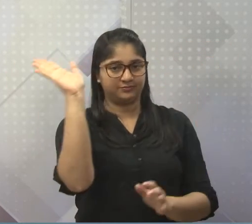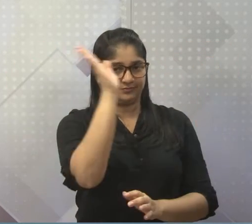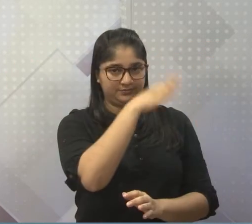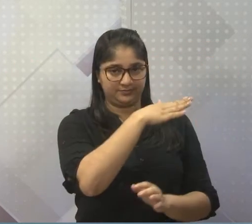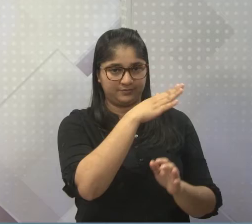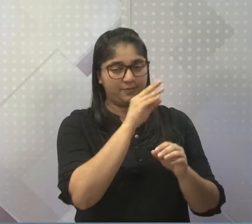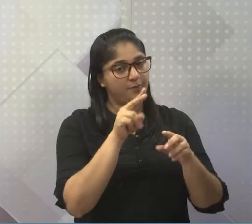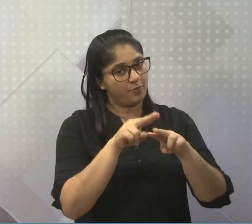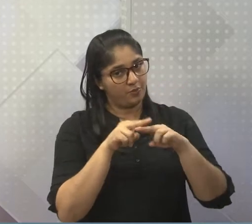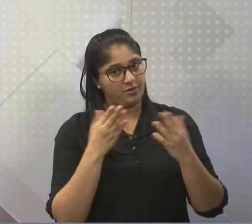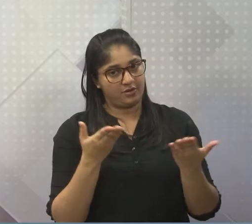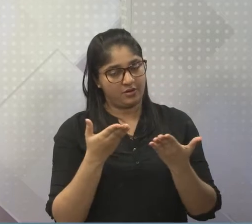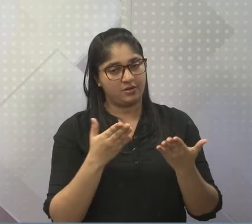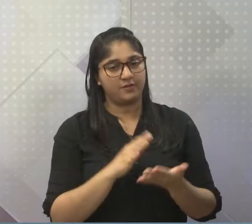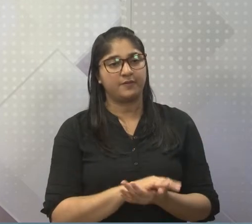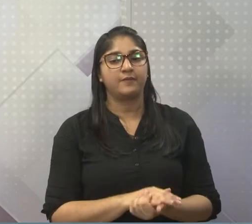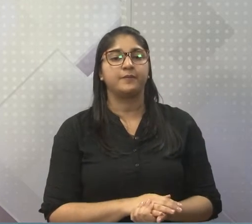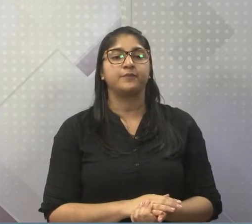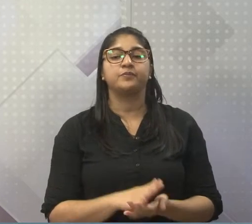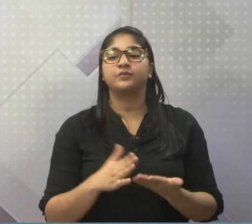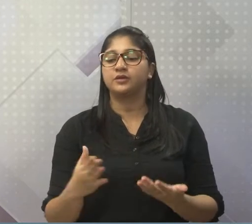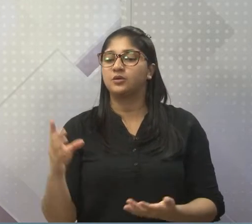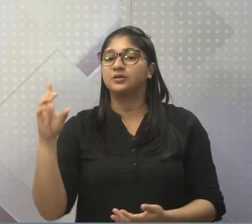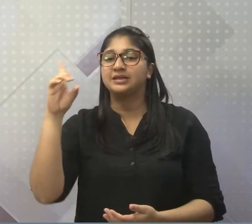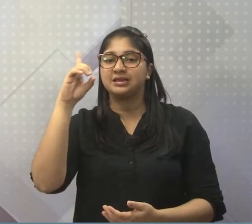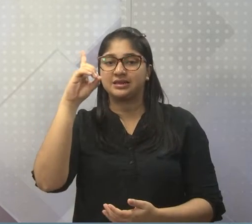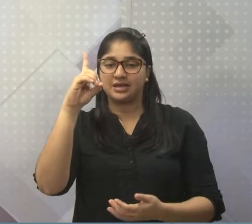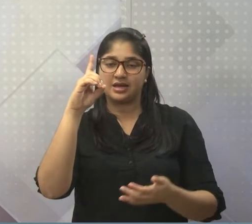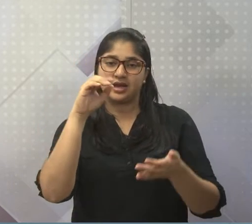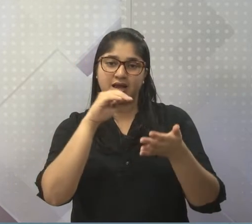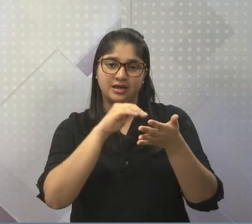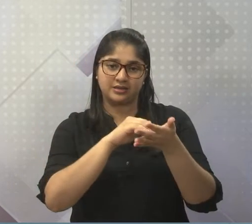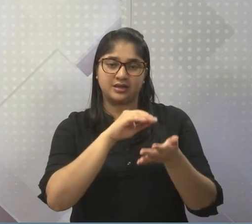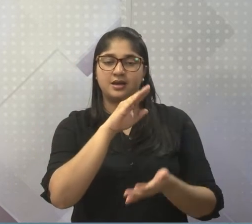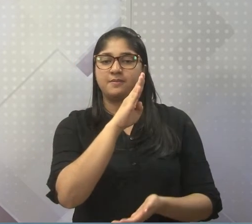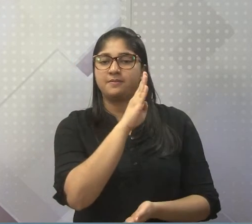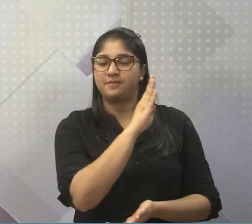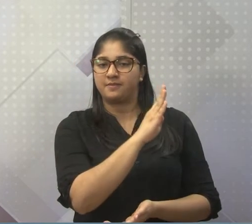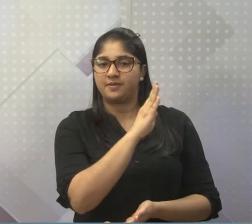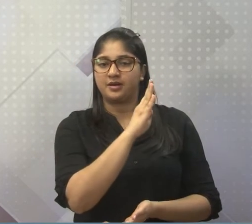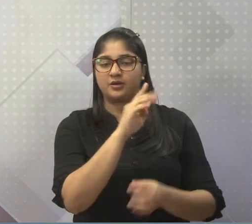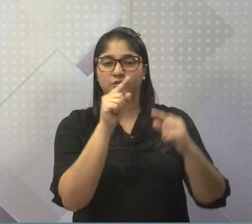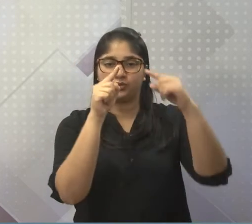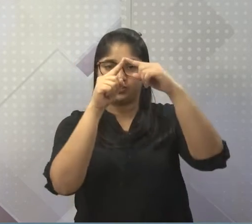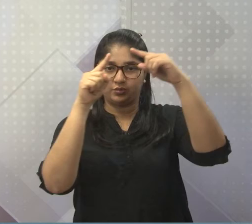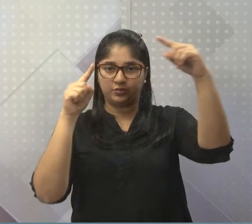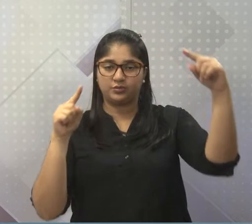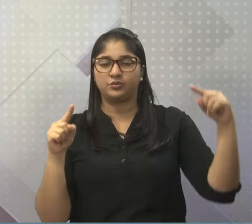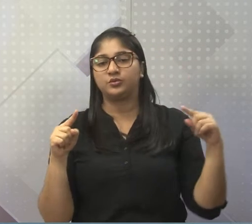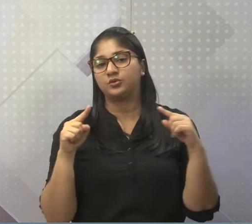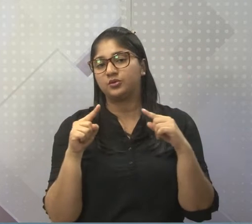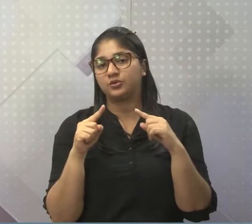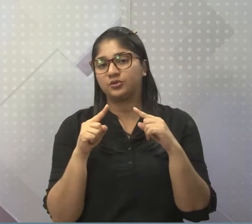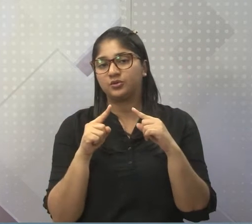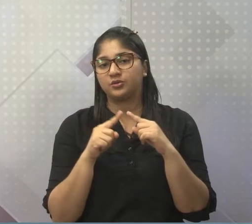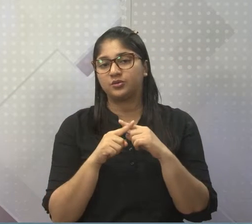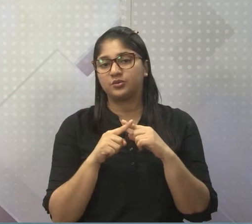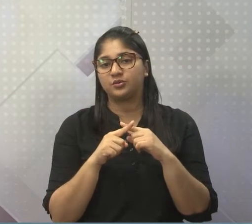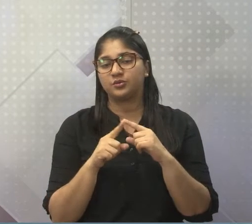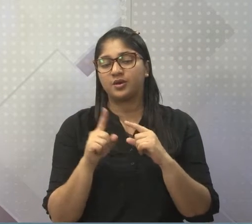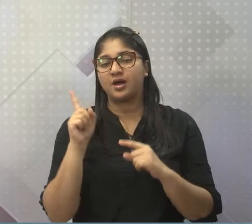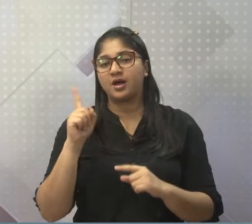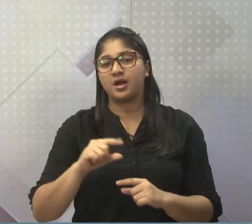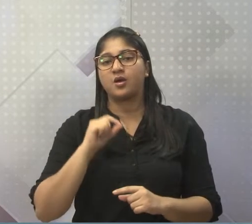triângulo. De D até B no meu ângulo, no meu triângulo médio, aqui se